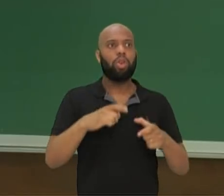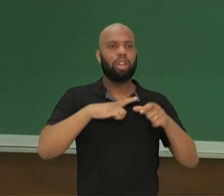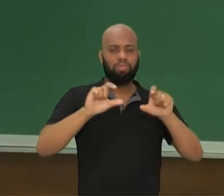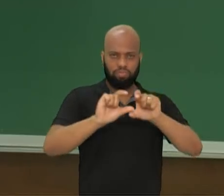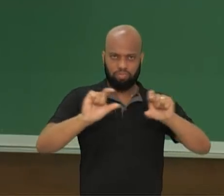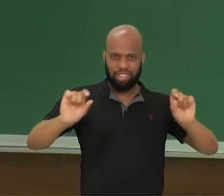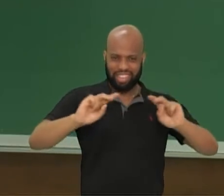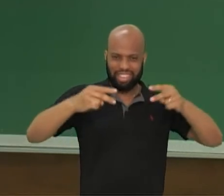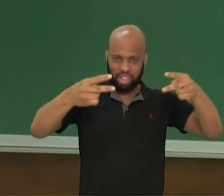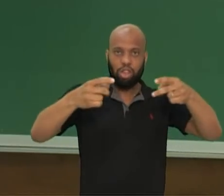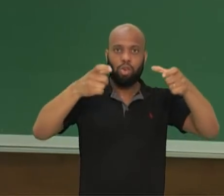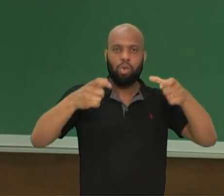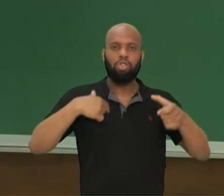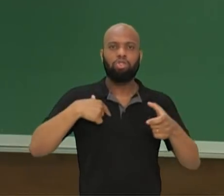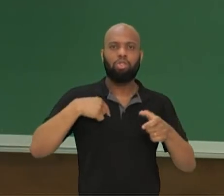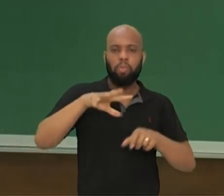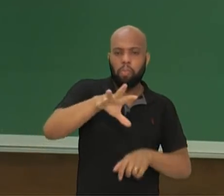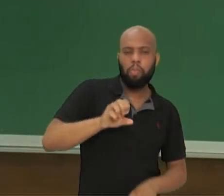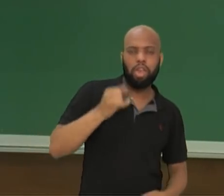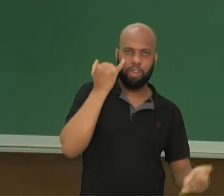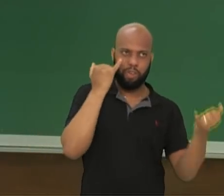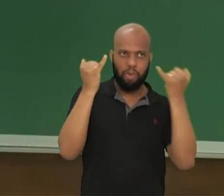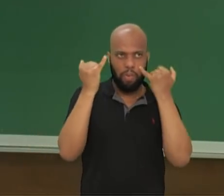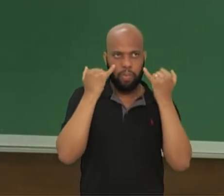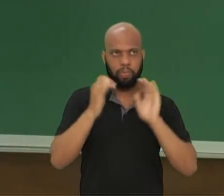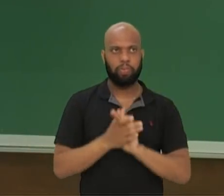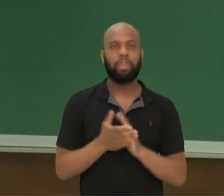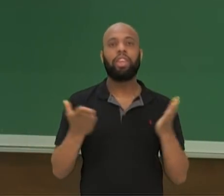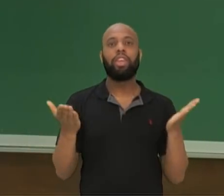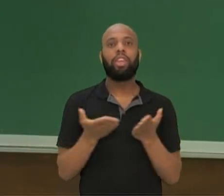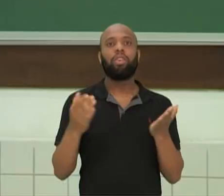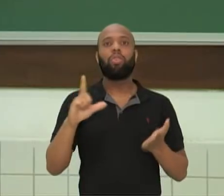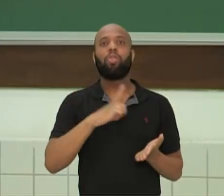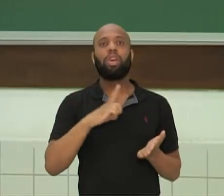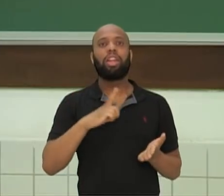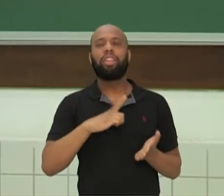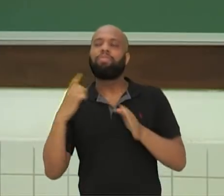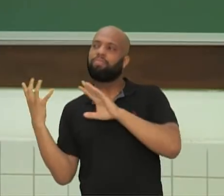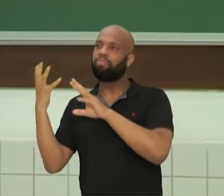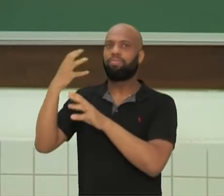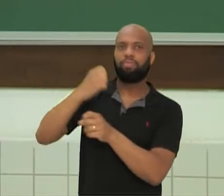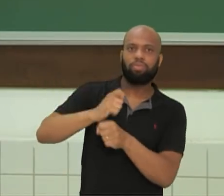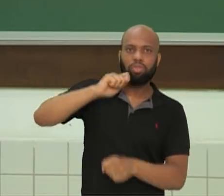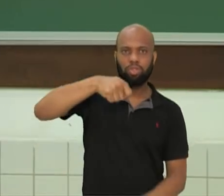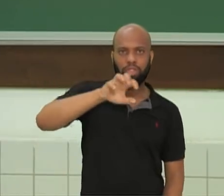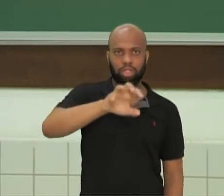vem o endereço eletrônico, ok? Então, retomando